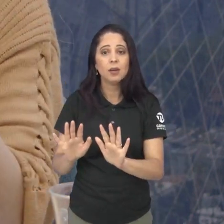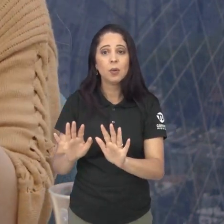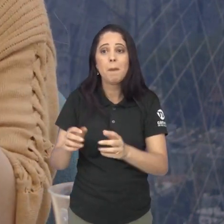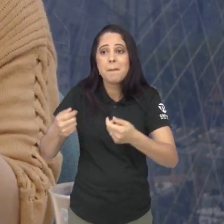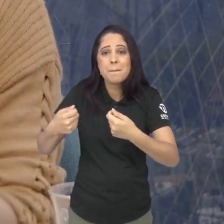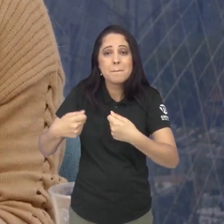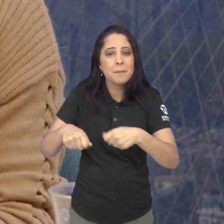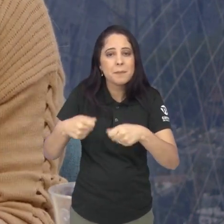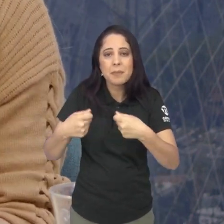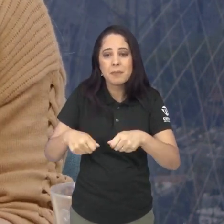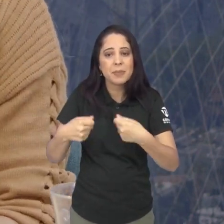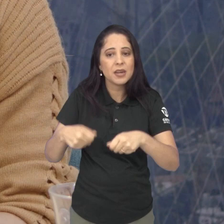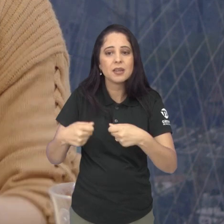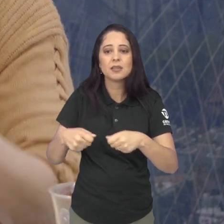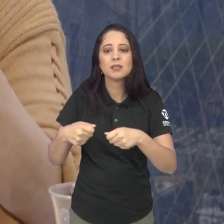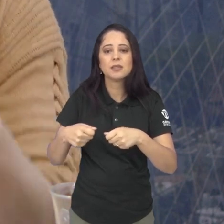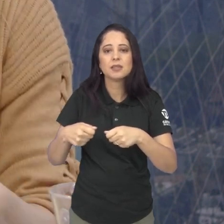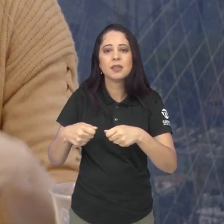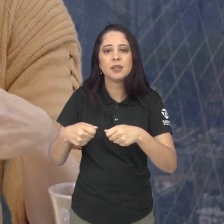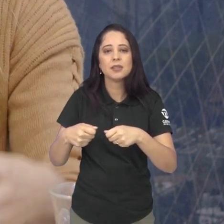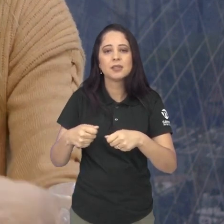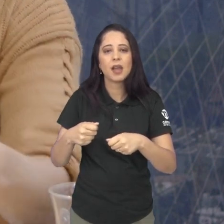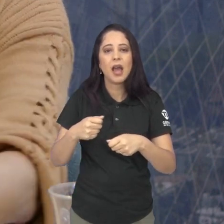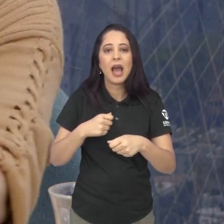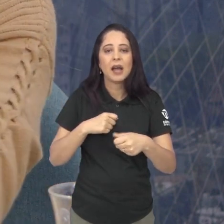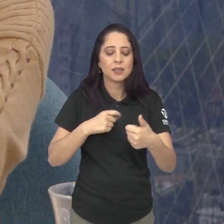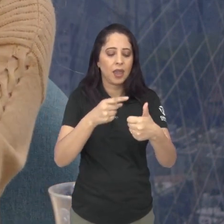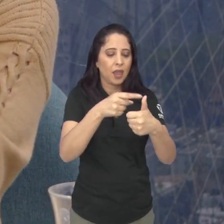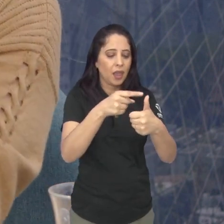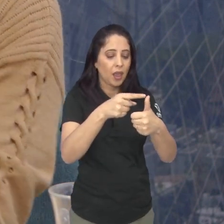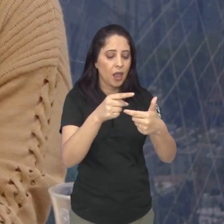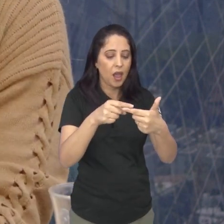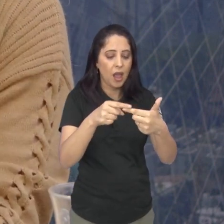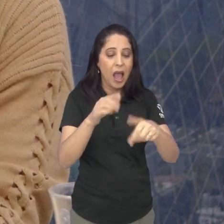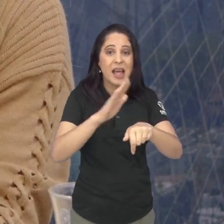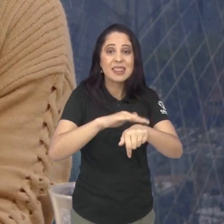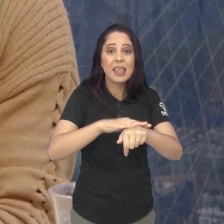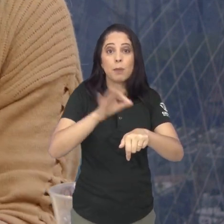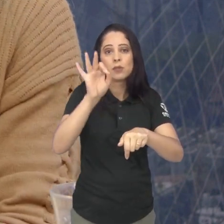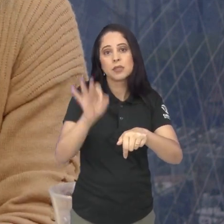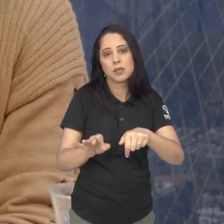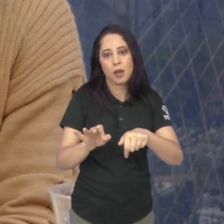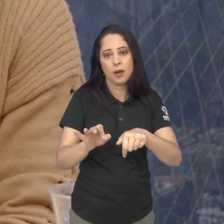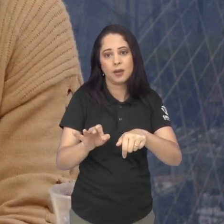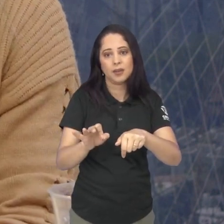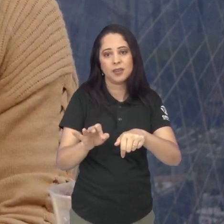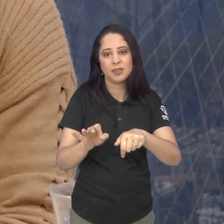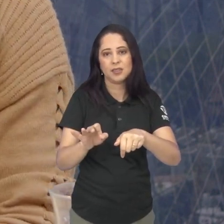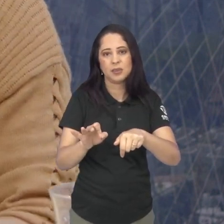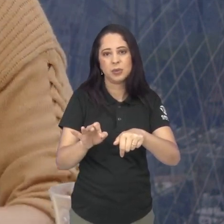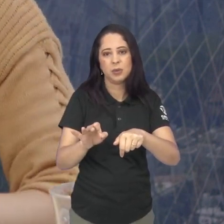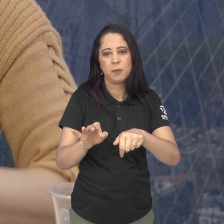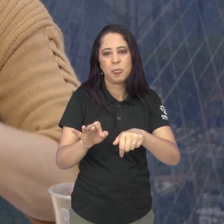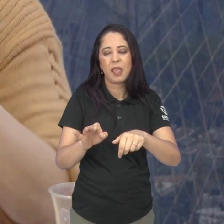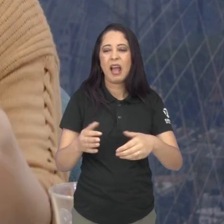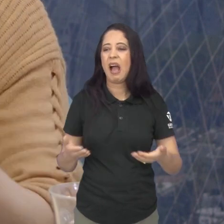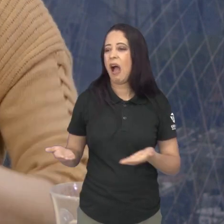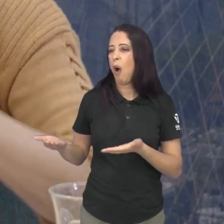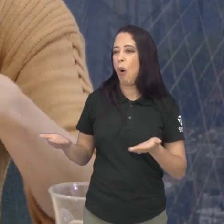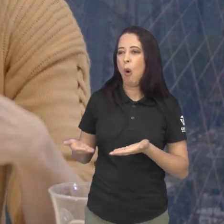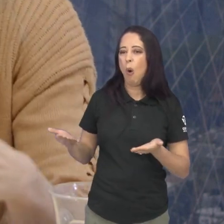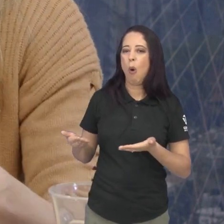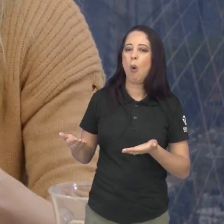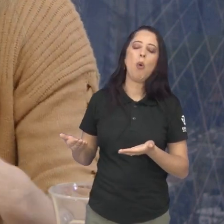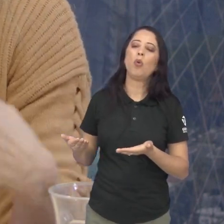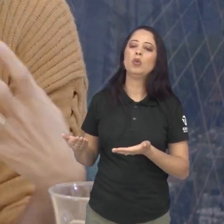gente precisa ter um tempo para cada uma dessas funções. E isso não me faz pior. Ah,